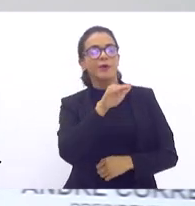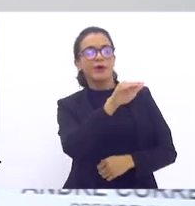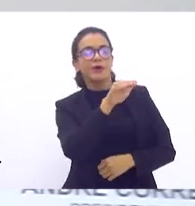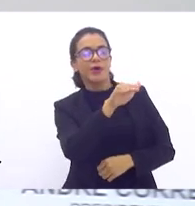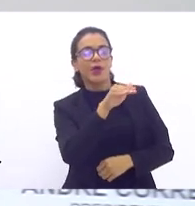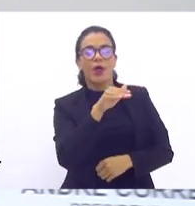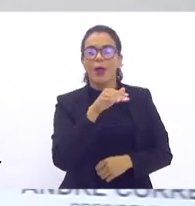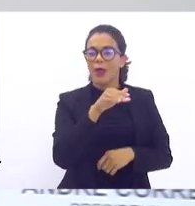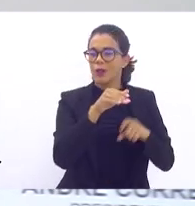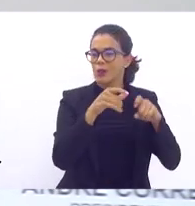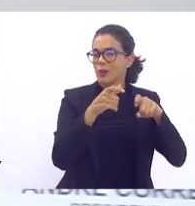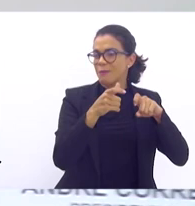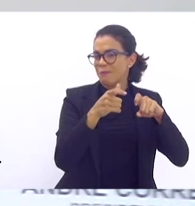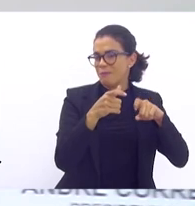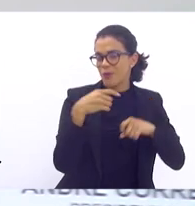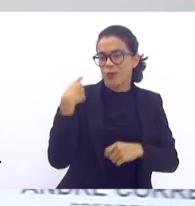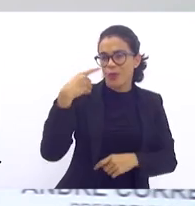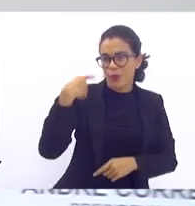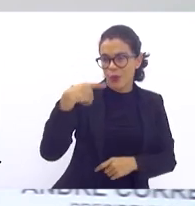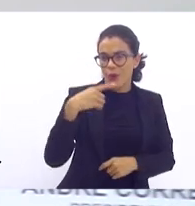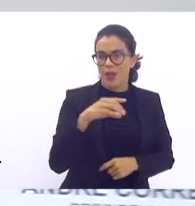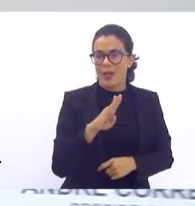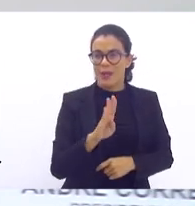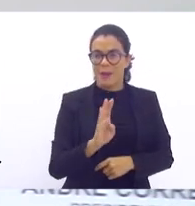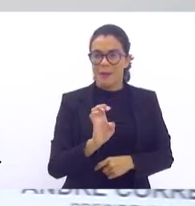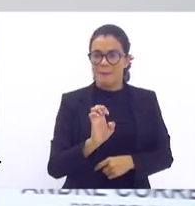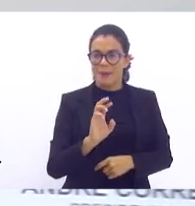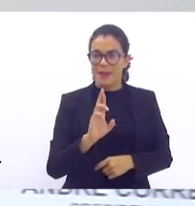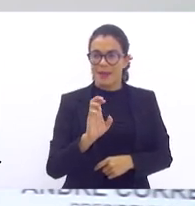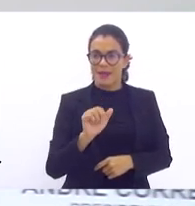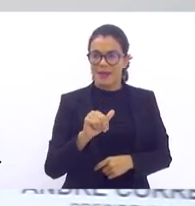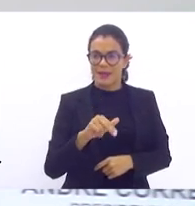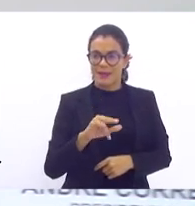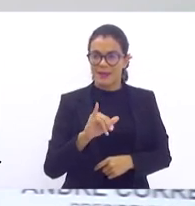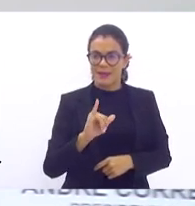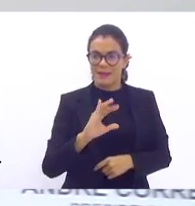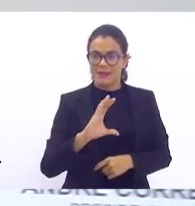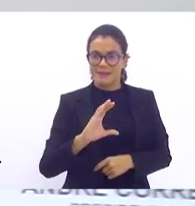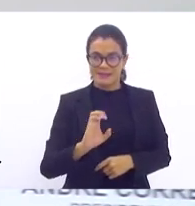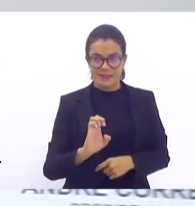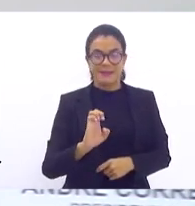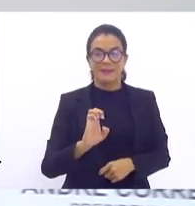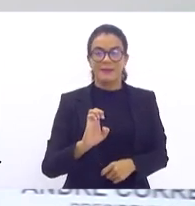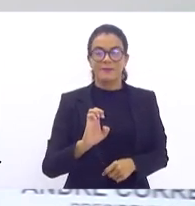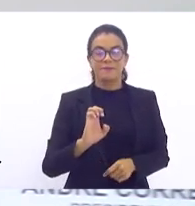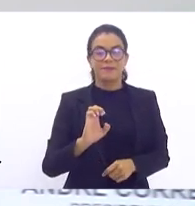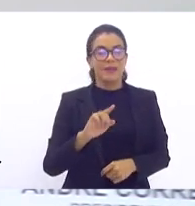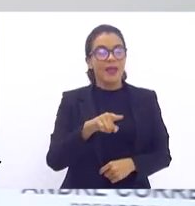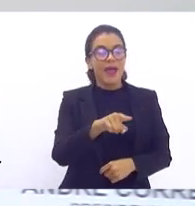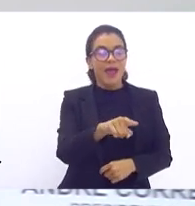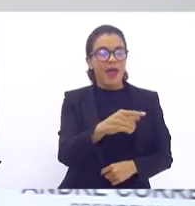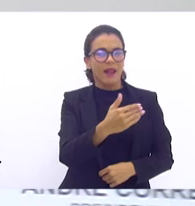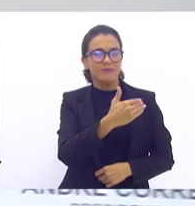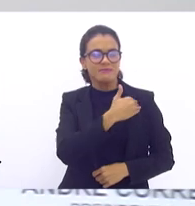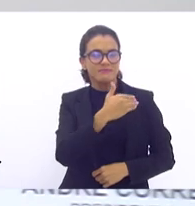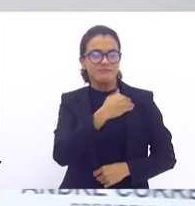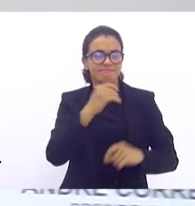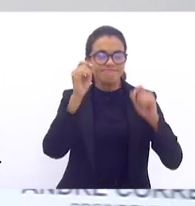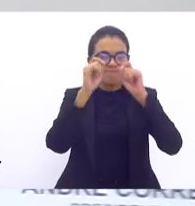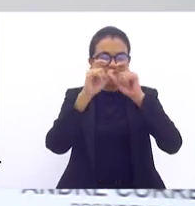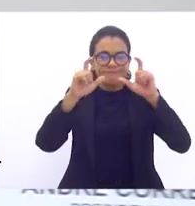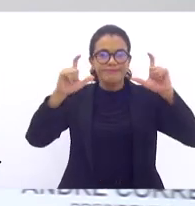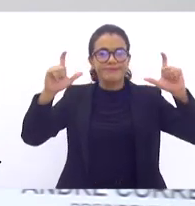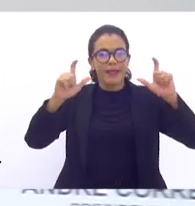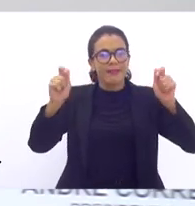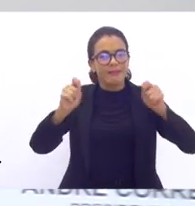que é uma grande brasileira que me abriu um Horizonte que a gente poderia criar